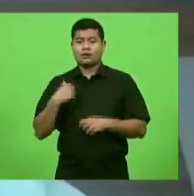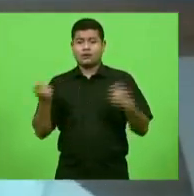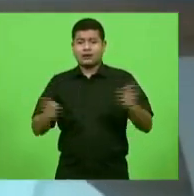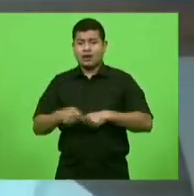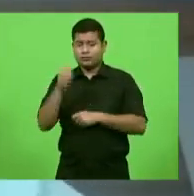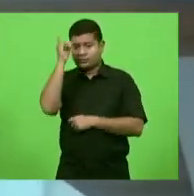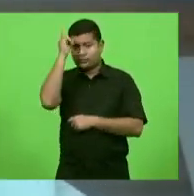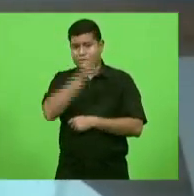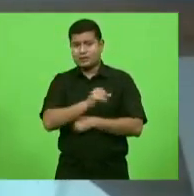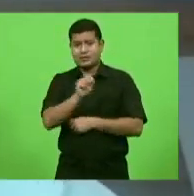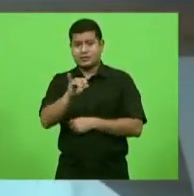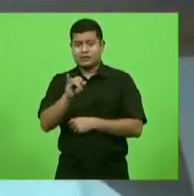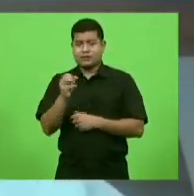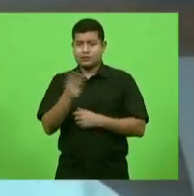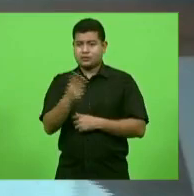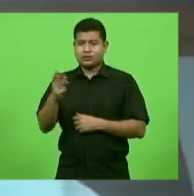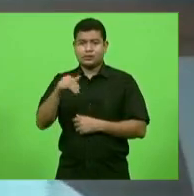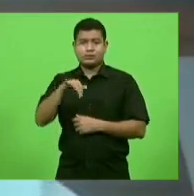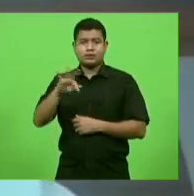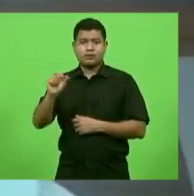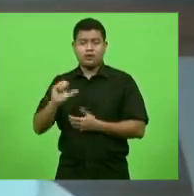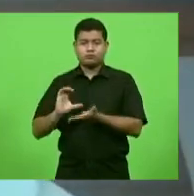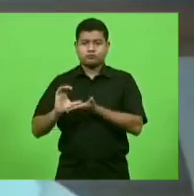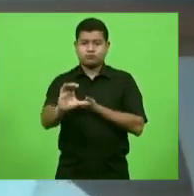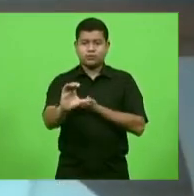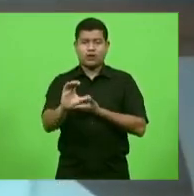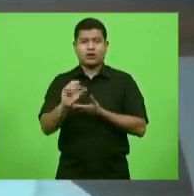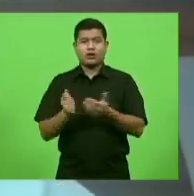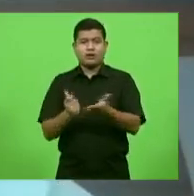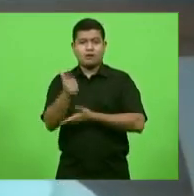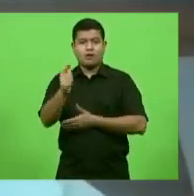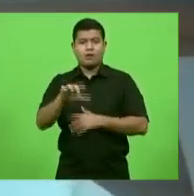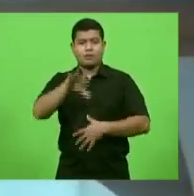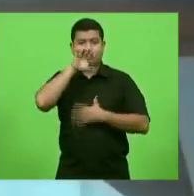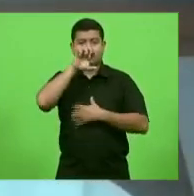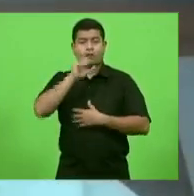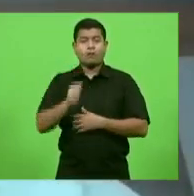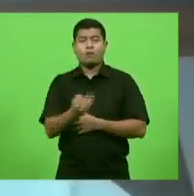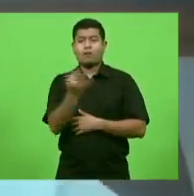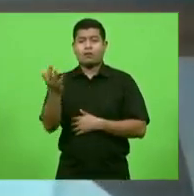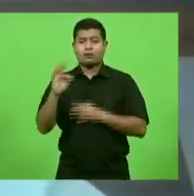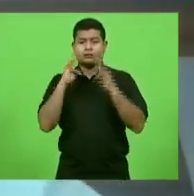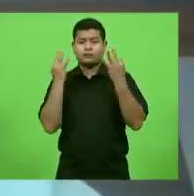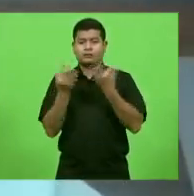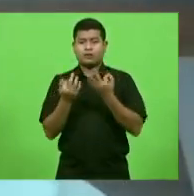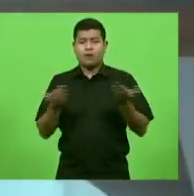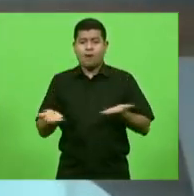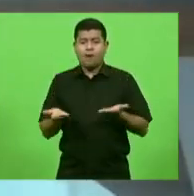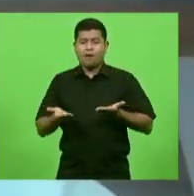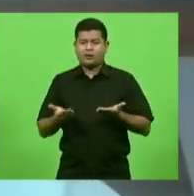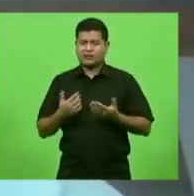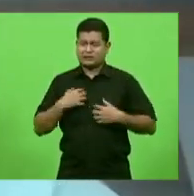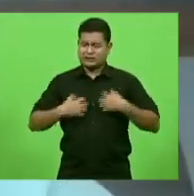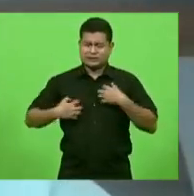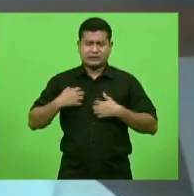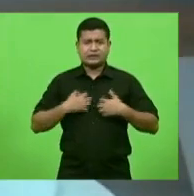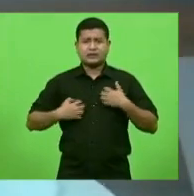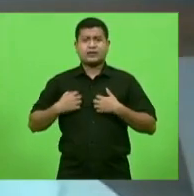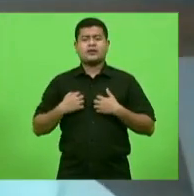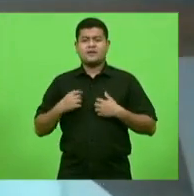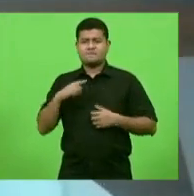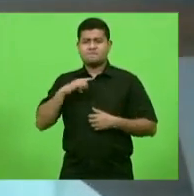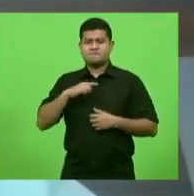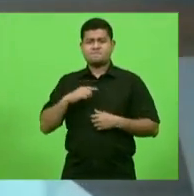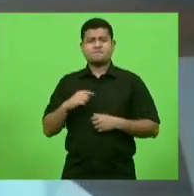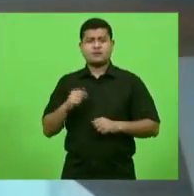milhões de reais tivessem sido de fato empregados na compra de respiradores? Quantas famílias que hoje choram não estariam se apegando à esperança e tendo mais